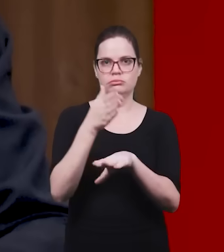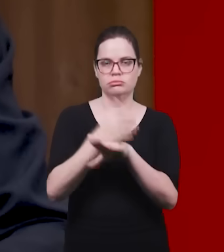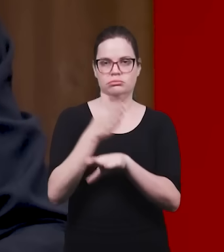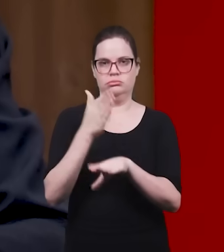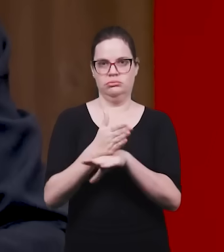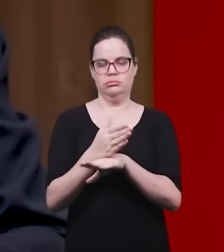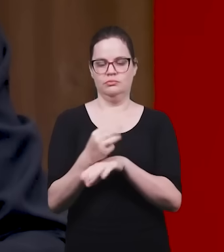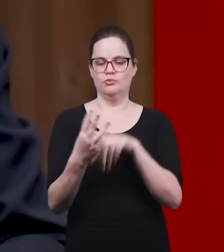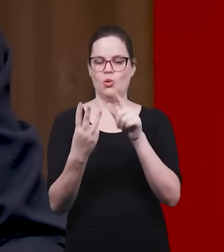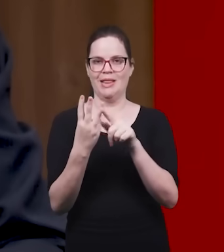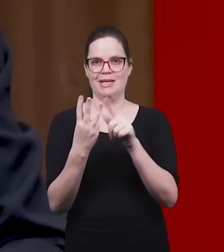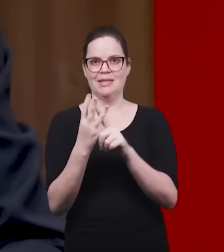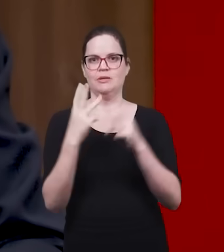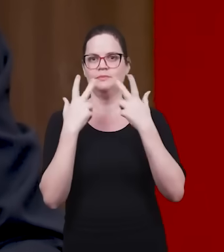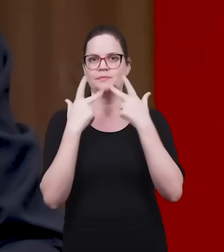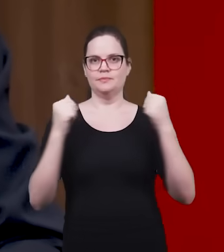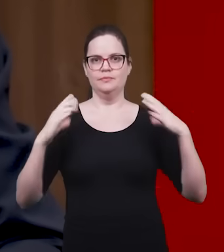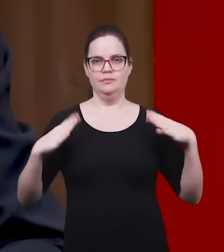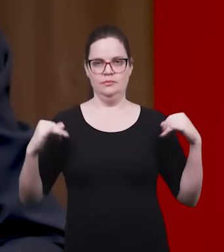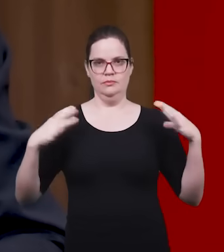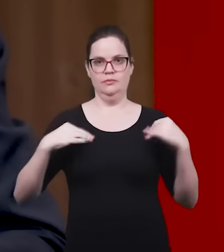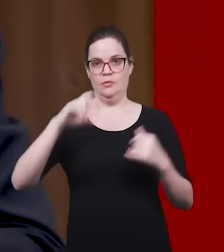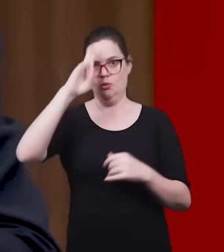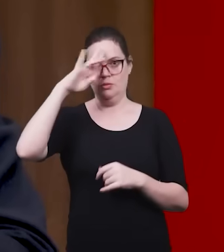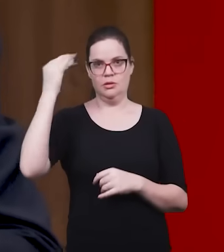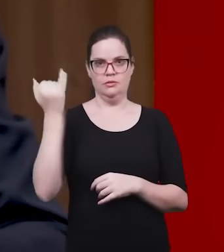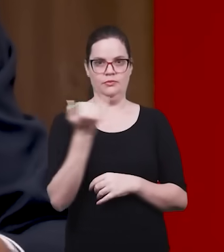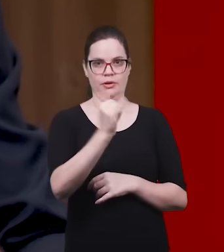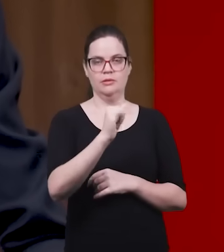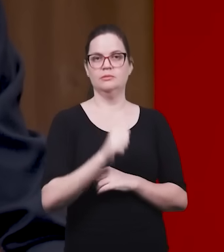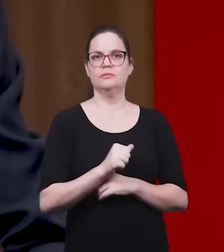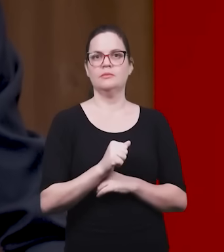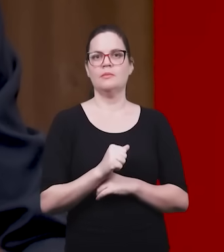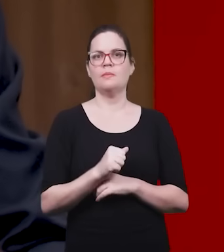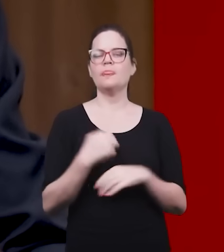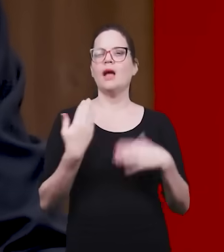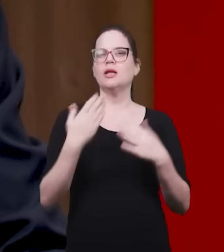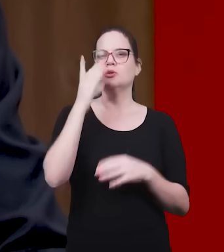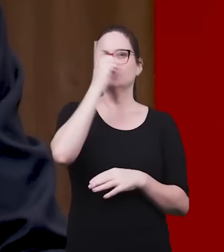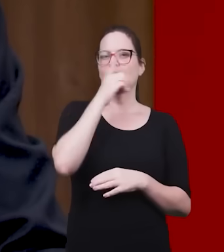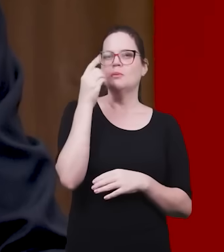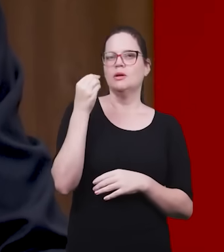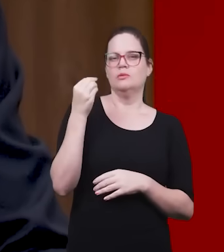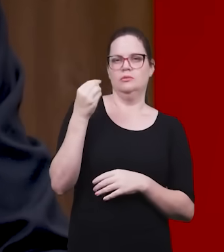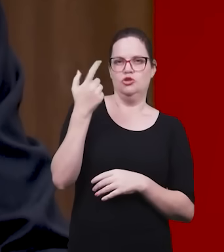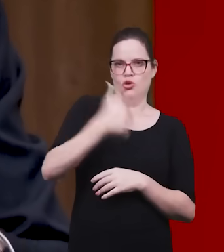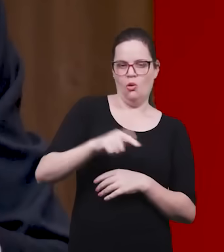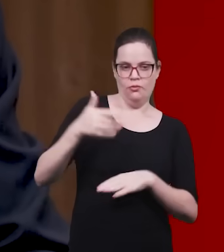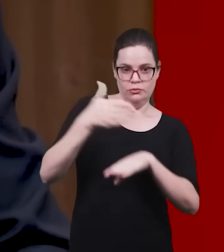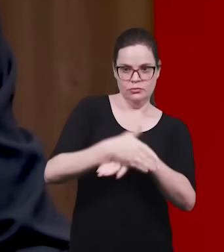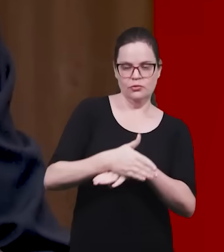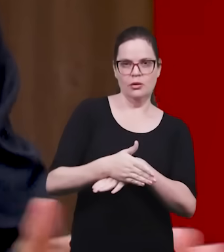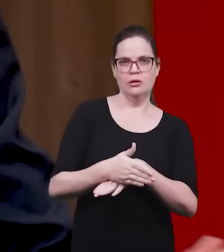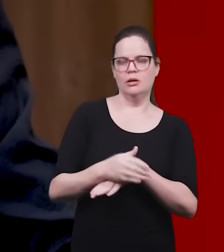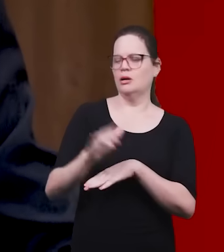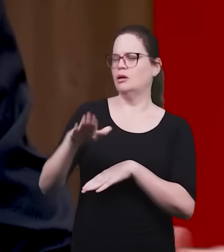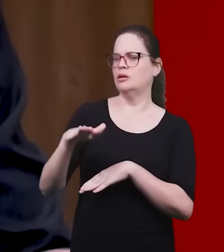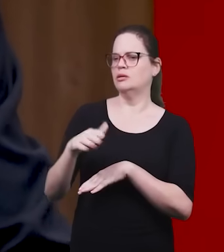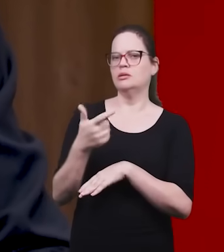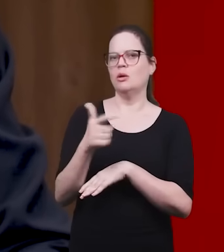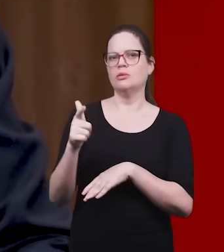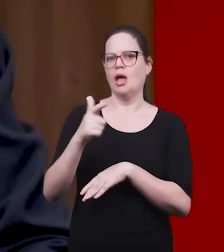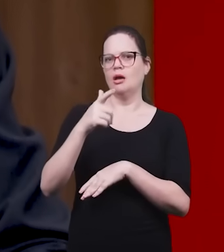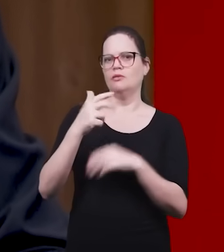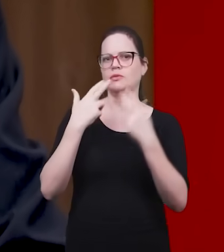3 domingos, o Senhor falou, interpretação. Na quarta que ela foi, não teve interpretação. Aí acabou o culto, ele foi atrás